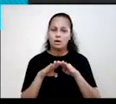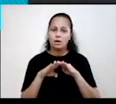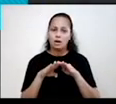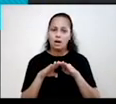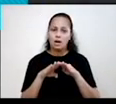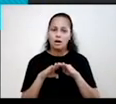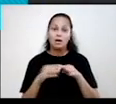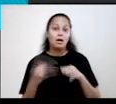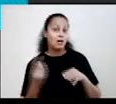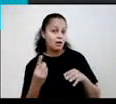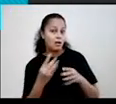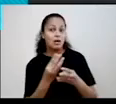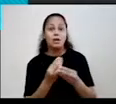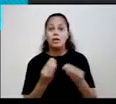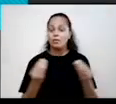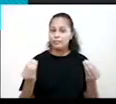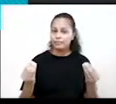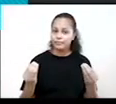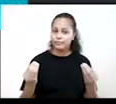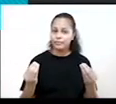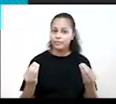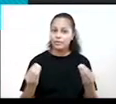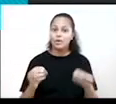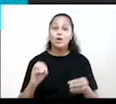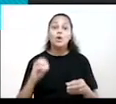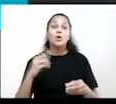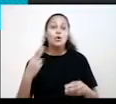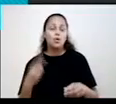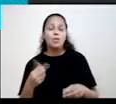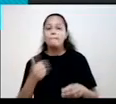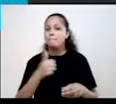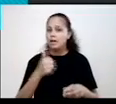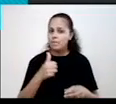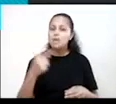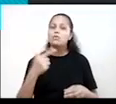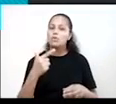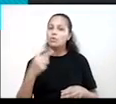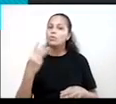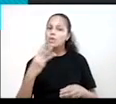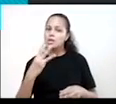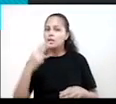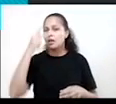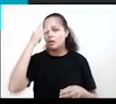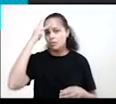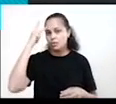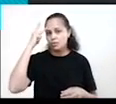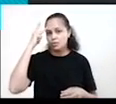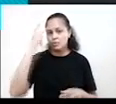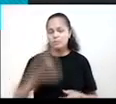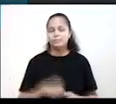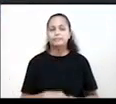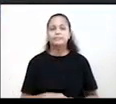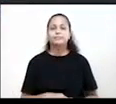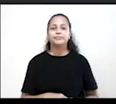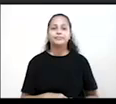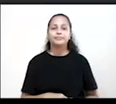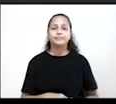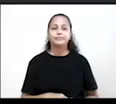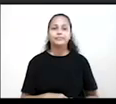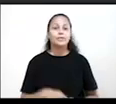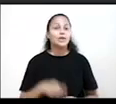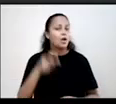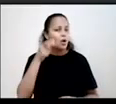né, que é singular ou plural, e em pessoa, que é primeira, segunda ou terceira pessoa. E